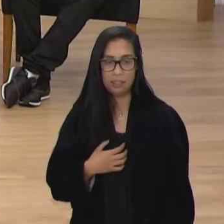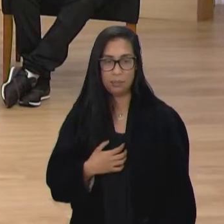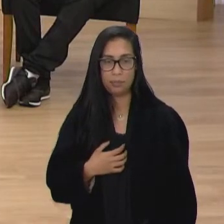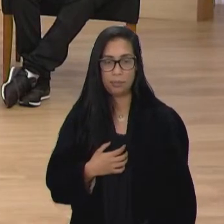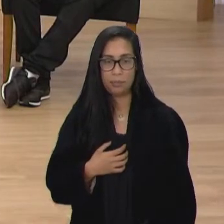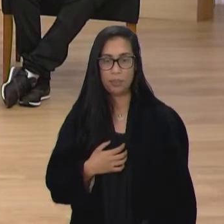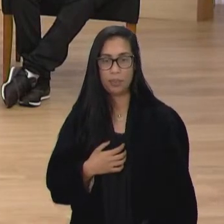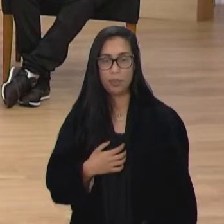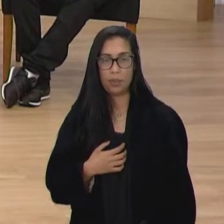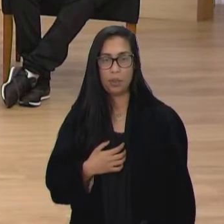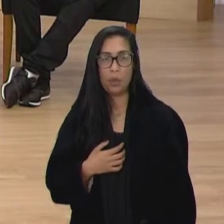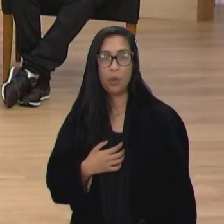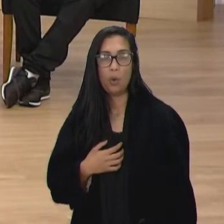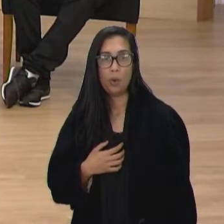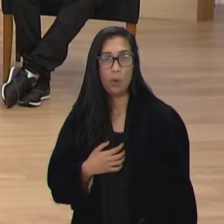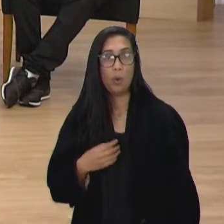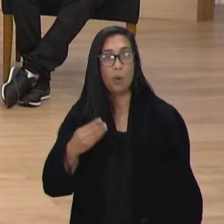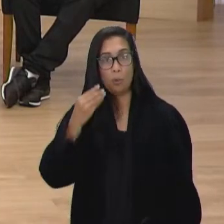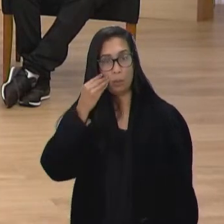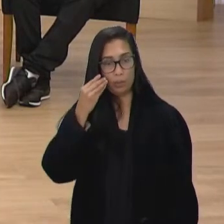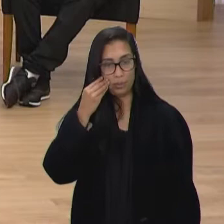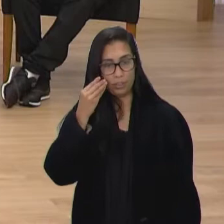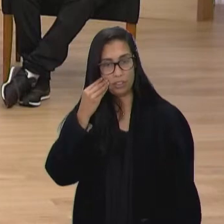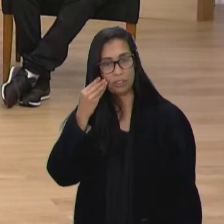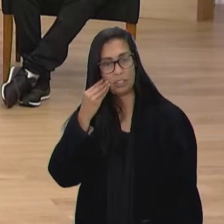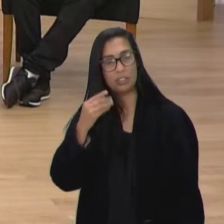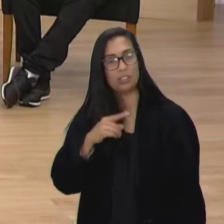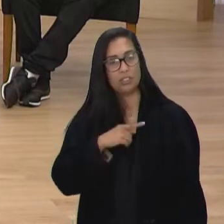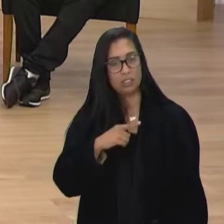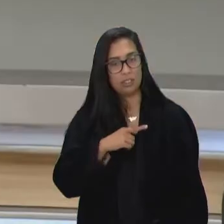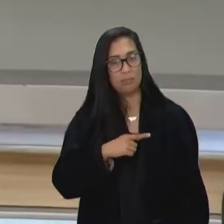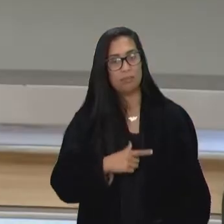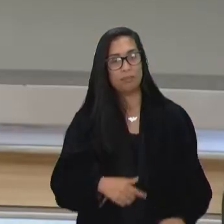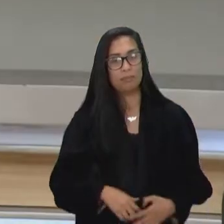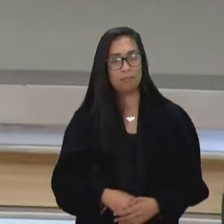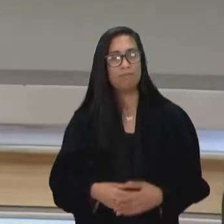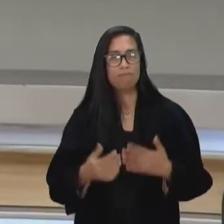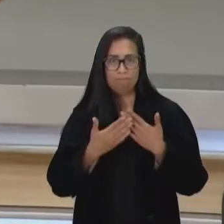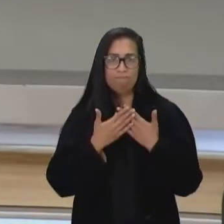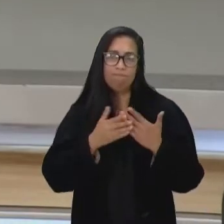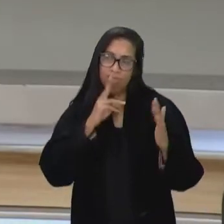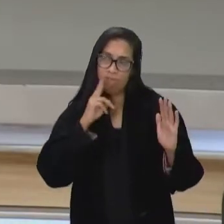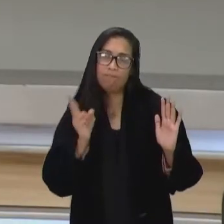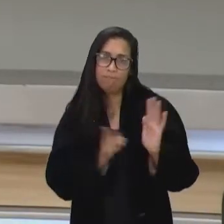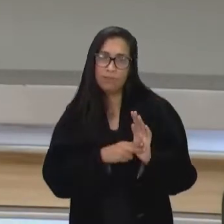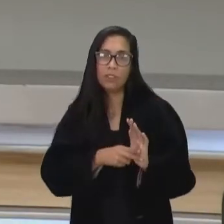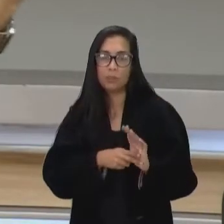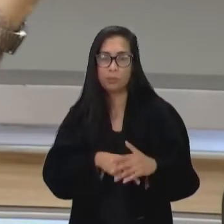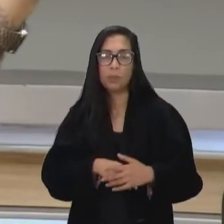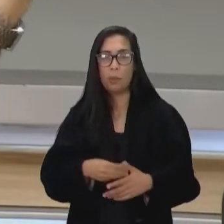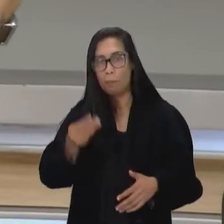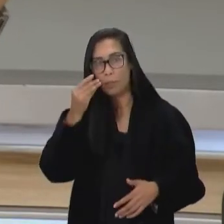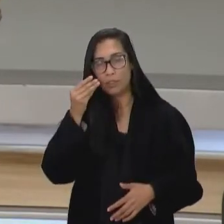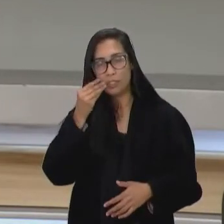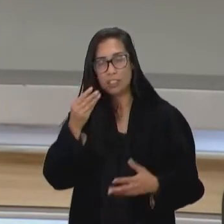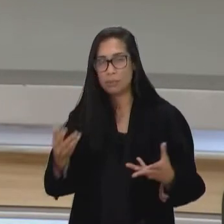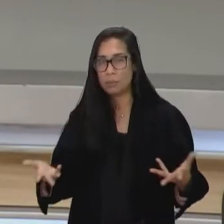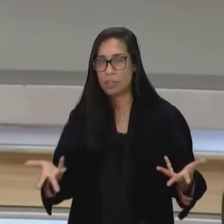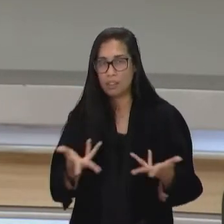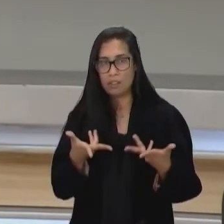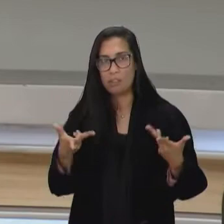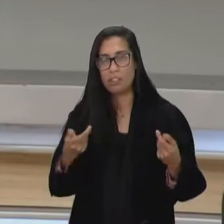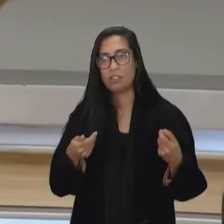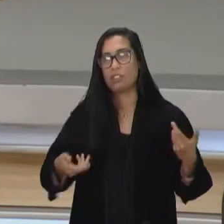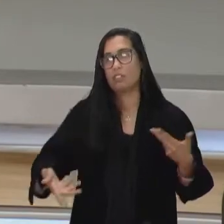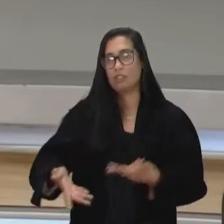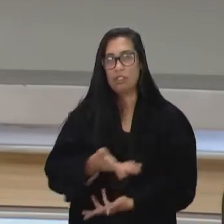né? Eu também confesso que para mim também é uma oportunidade estar aqui, porque são possibilidades também de entrar em contato com diversas